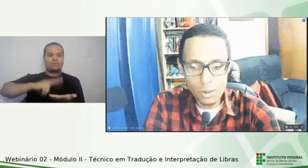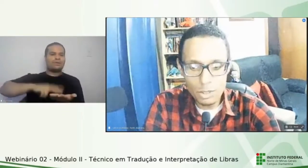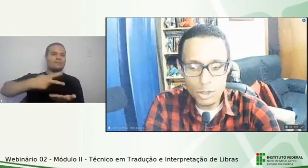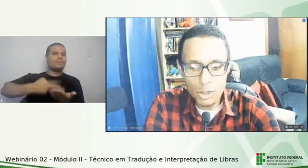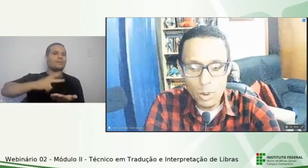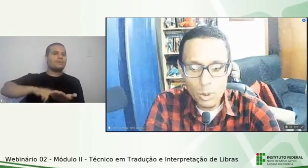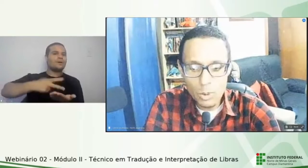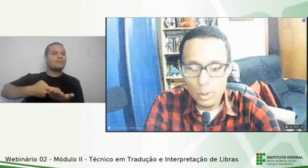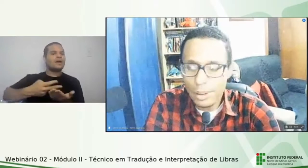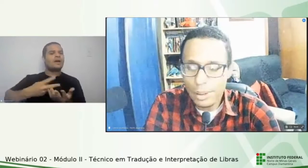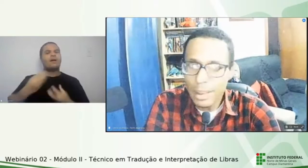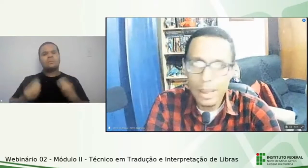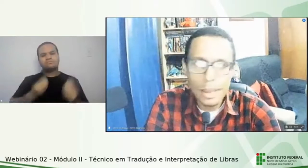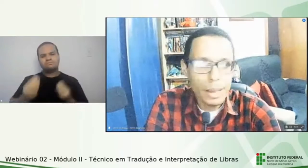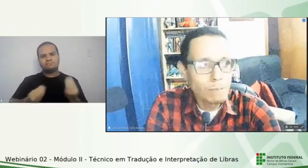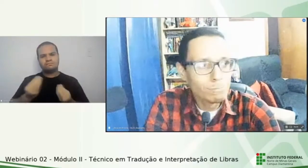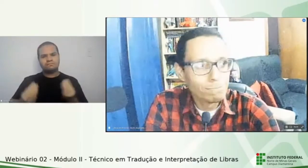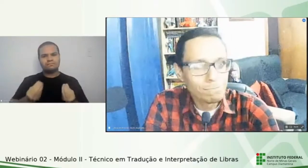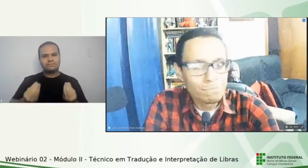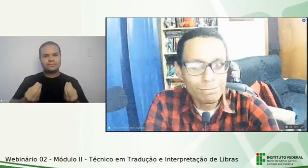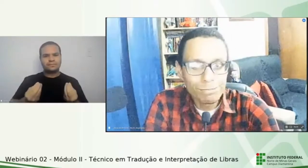eu estou